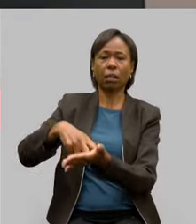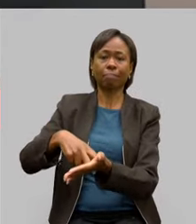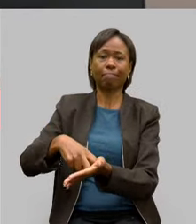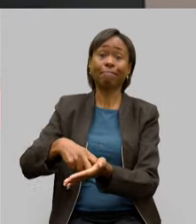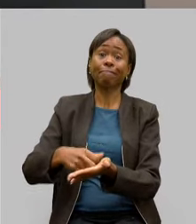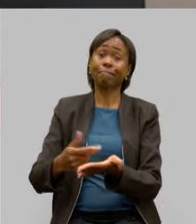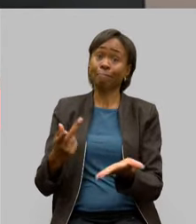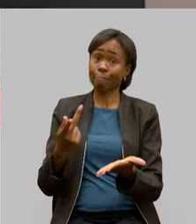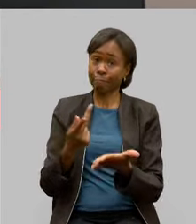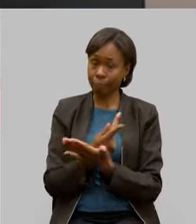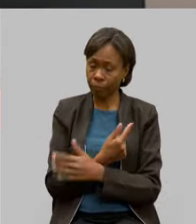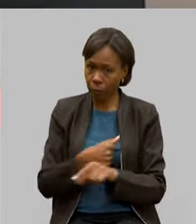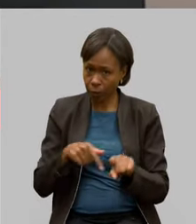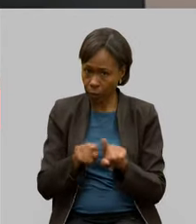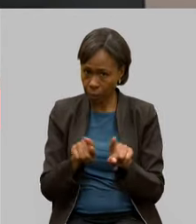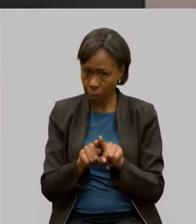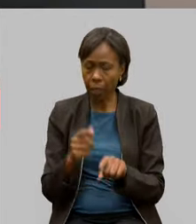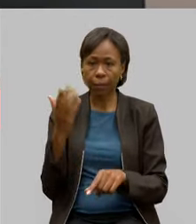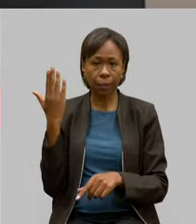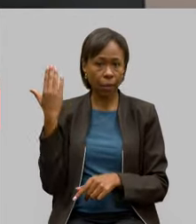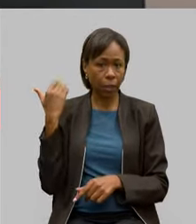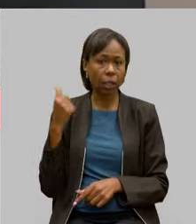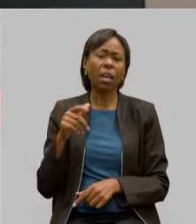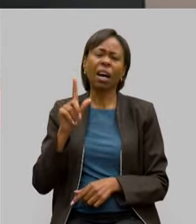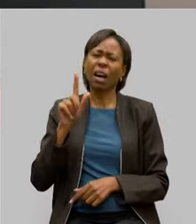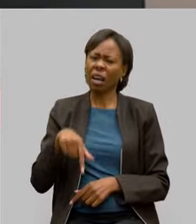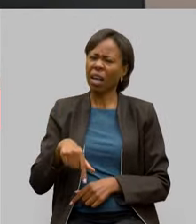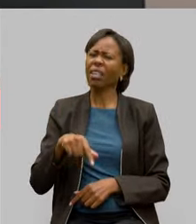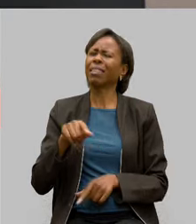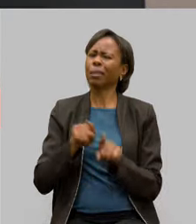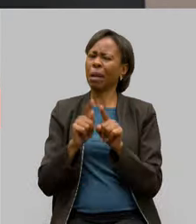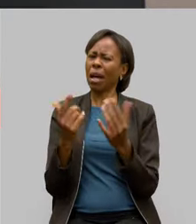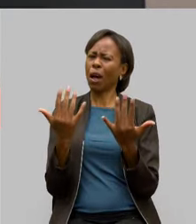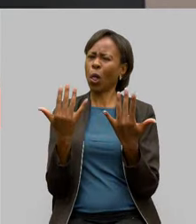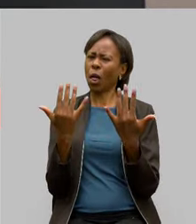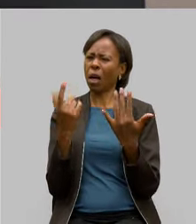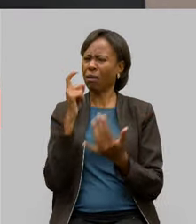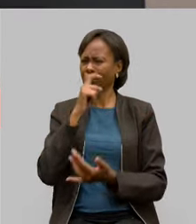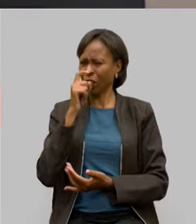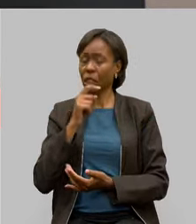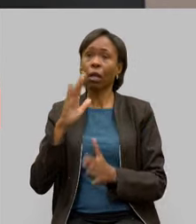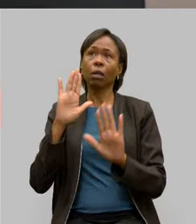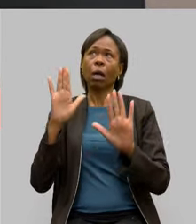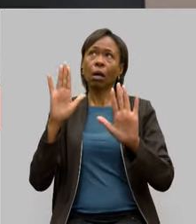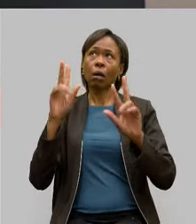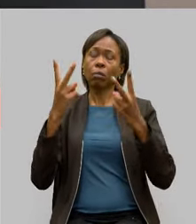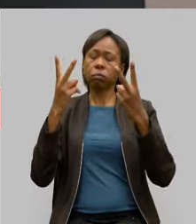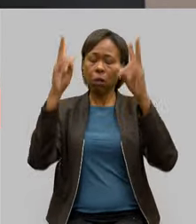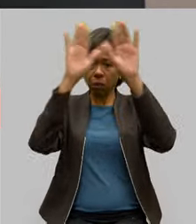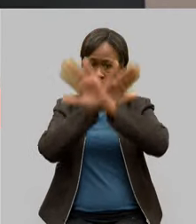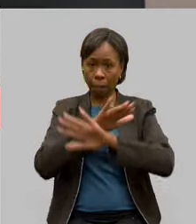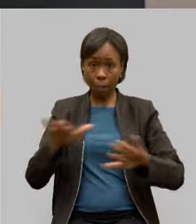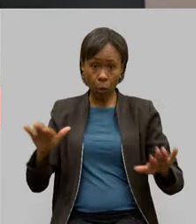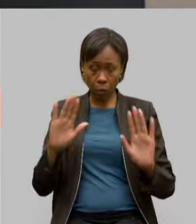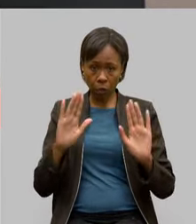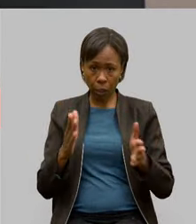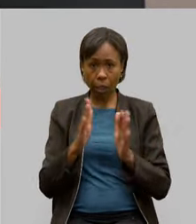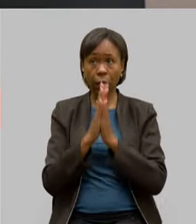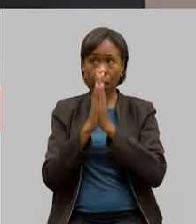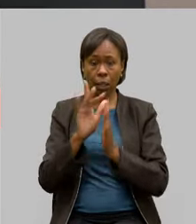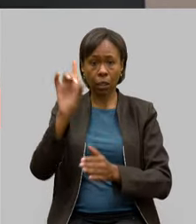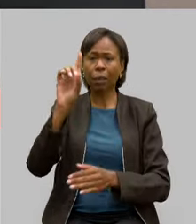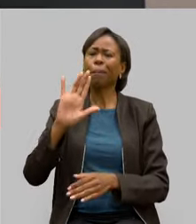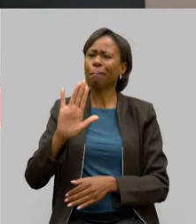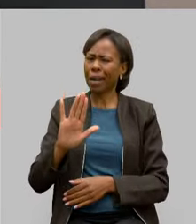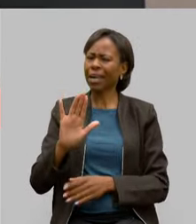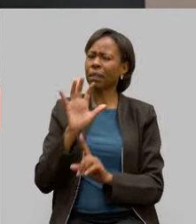eh isso também é uma verdade falaciosa que a gente já venceu né Graças a Deus mas que ainda reverbera um